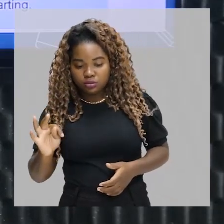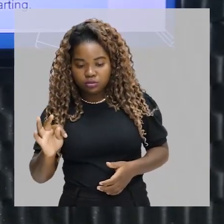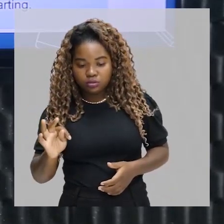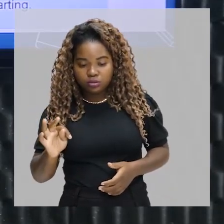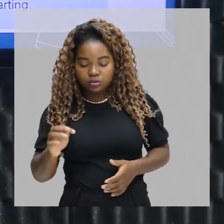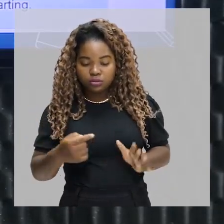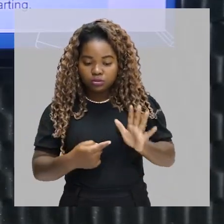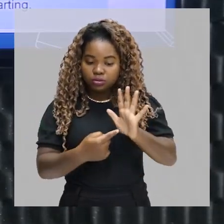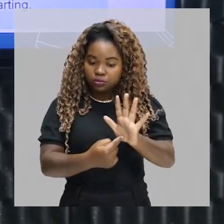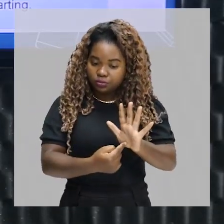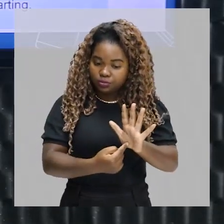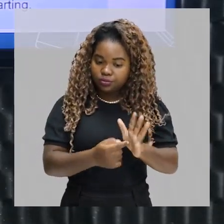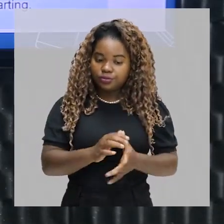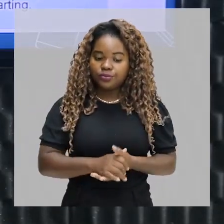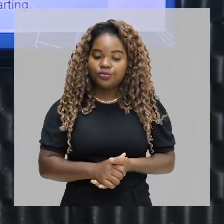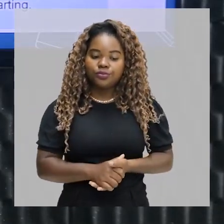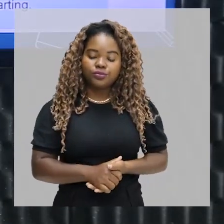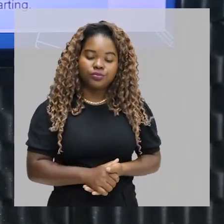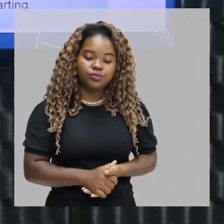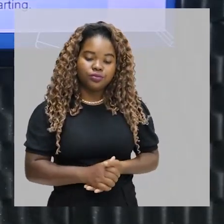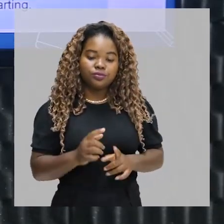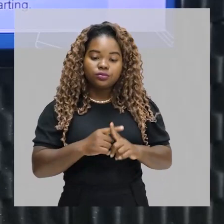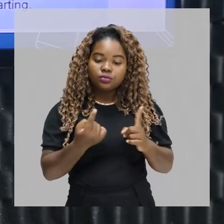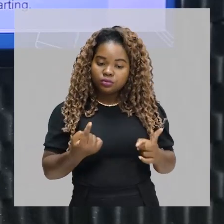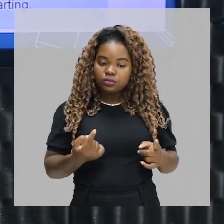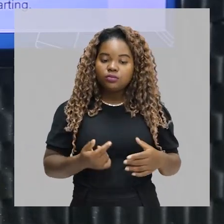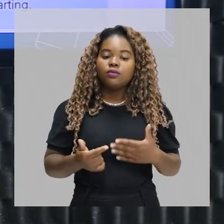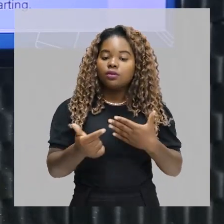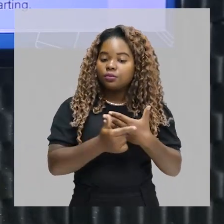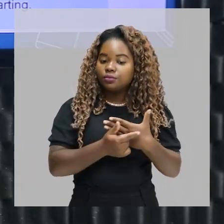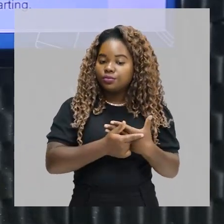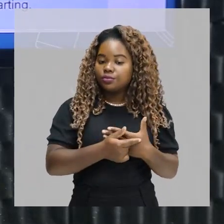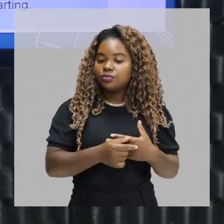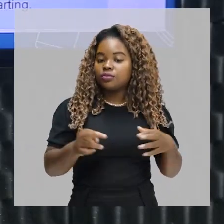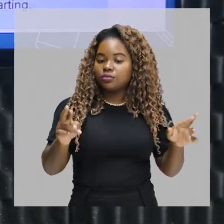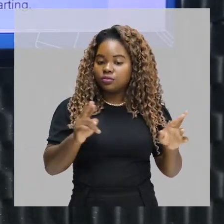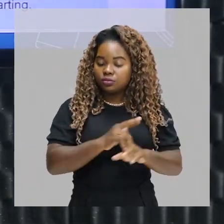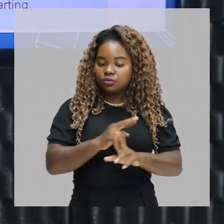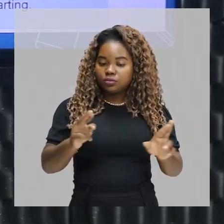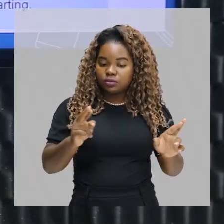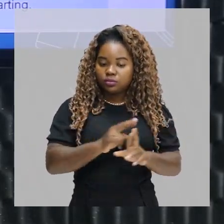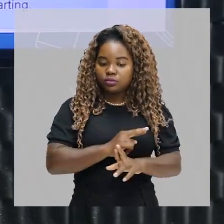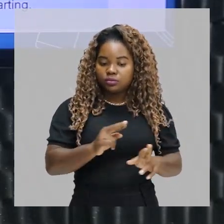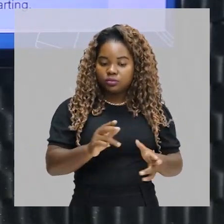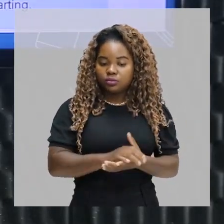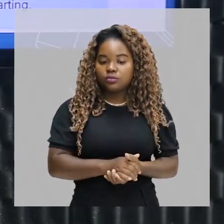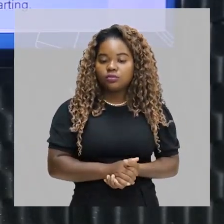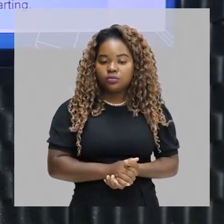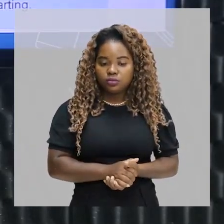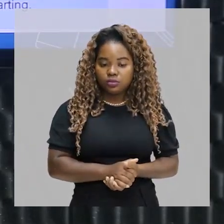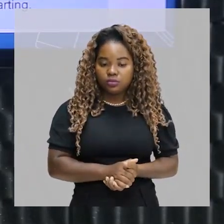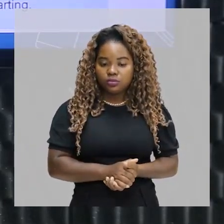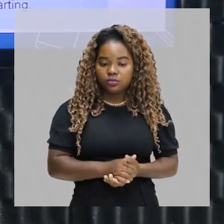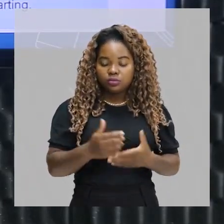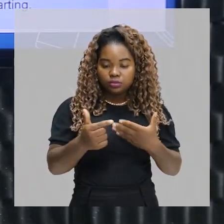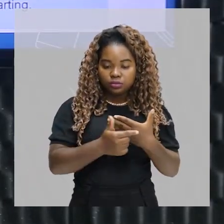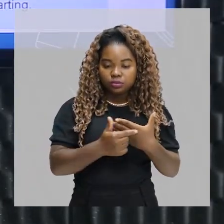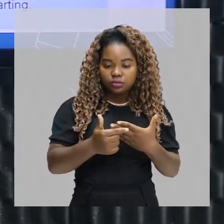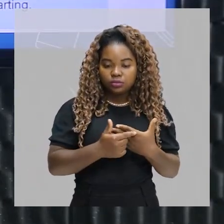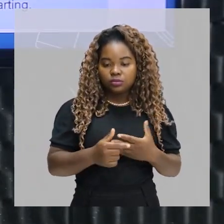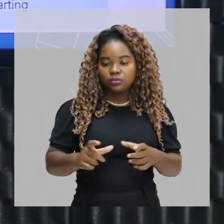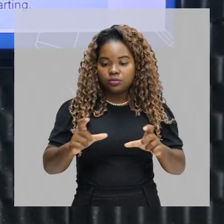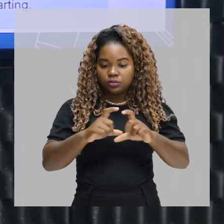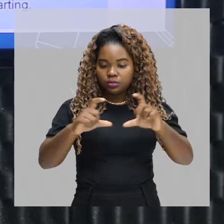demonstrativo. Aquele, aquela, aquilo. Só que na função de pronome relativo, quer dizer, quando ele está relacionando as sentenças,